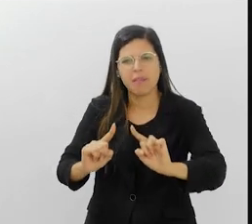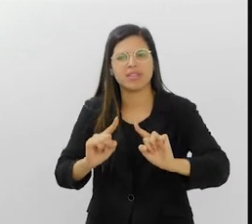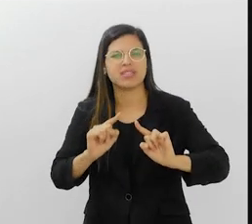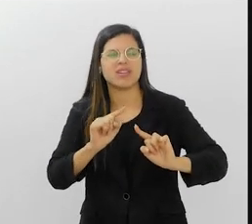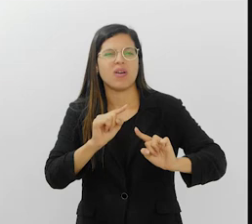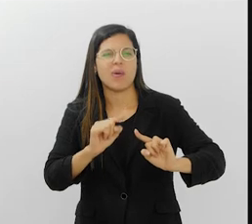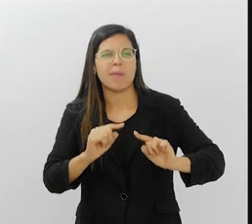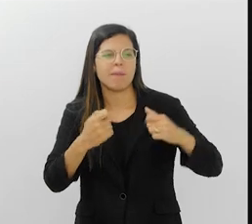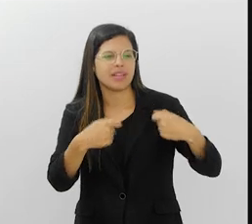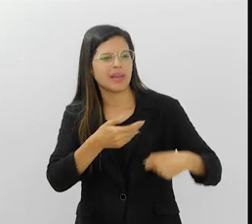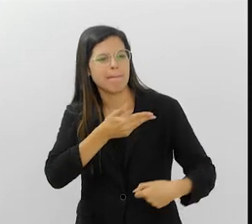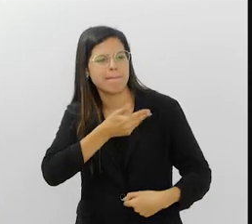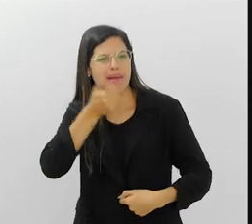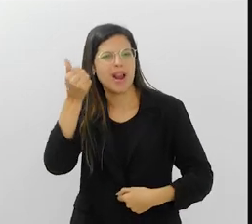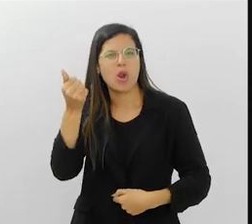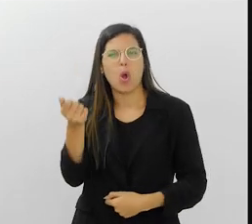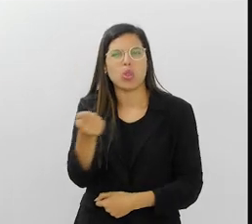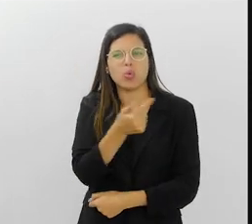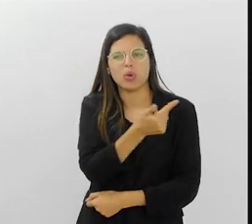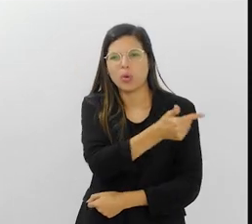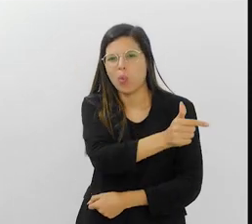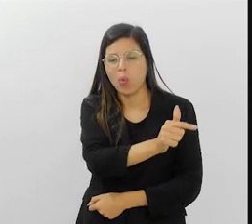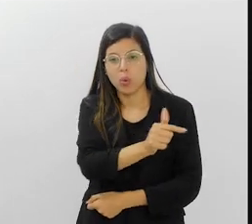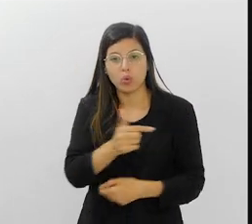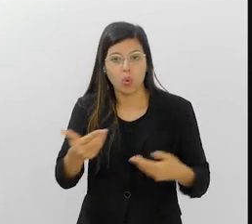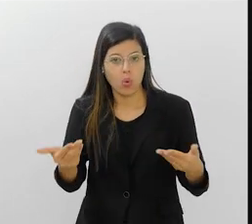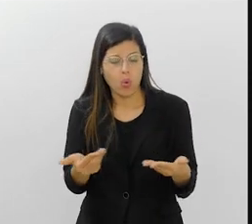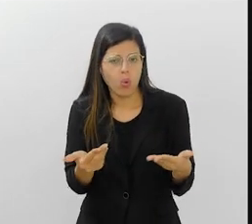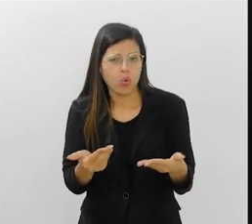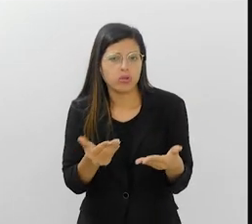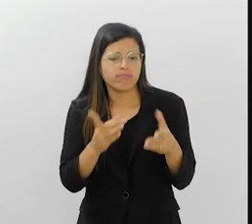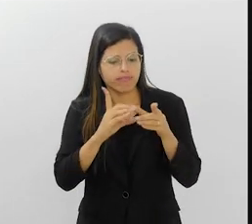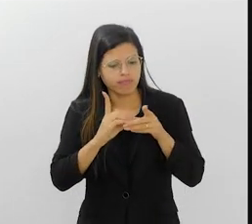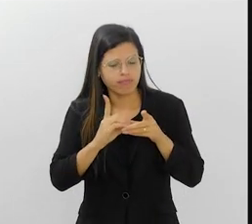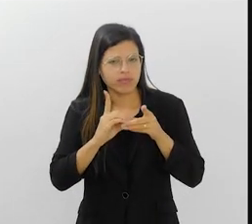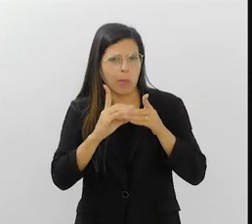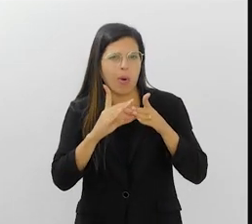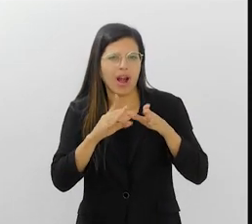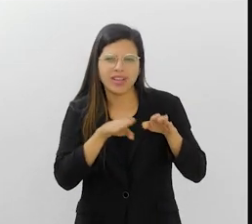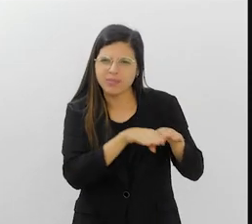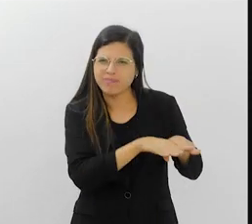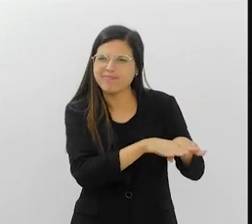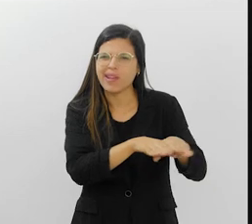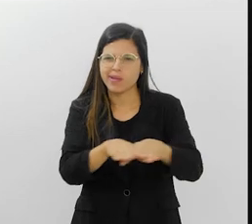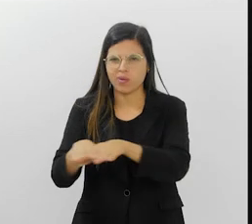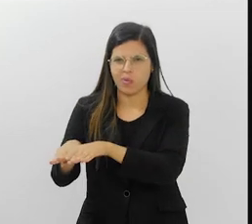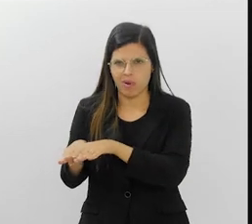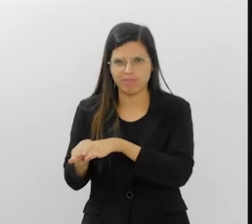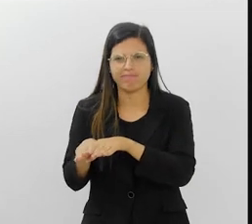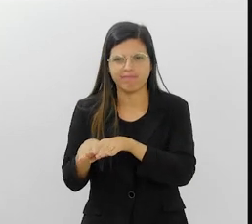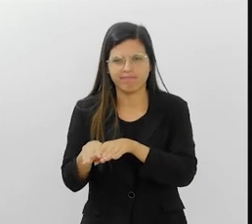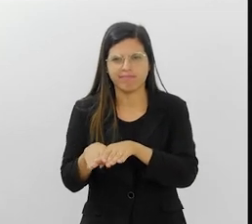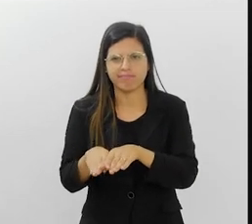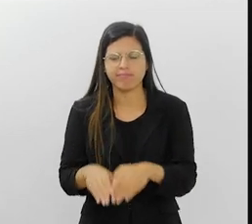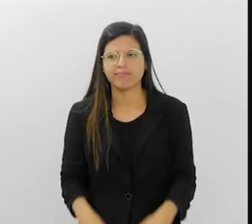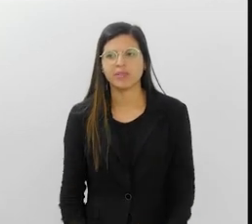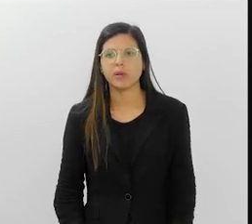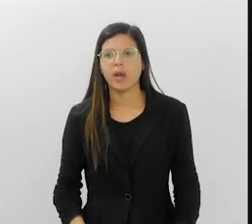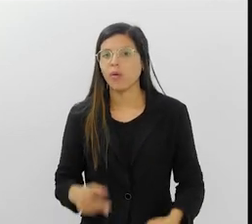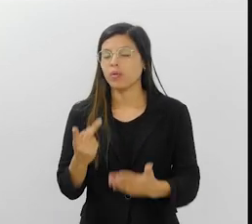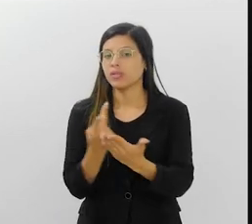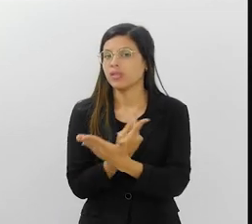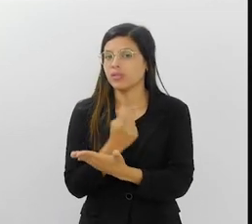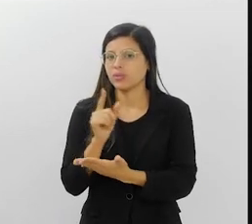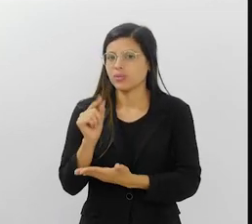melhor do que o do fulano. Mas hoje está mais democrático, entendeu? Quanto a isso. E o que